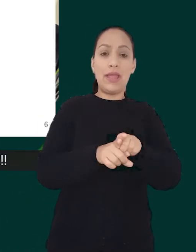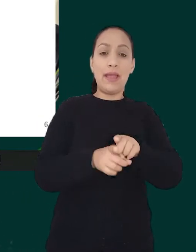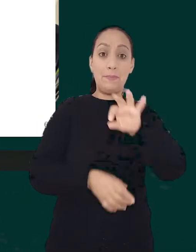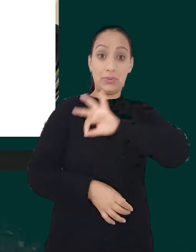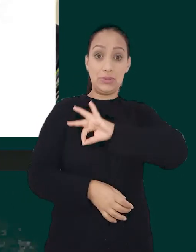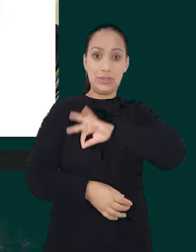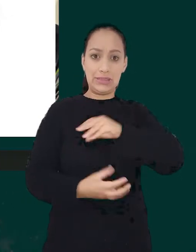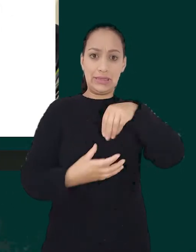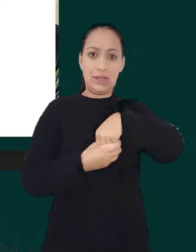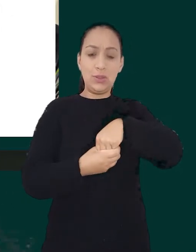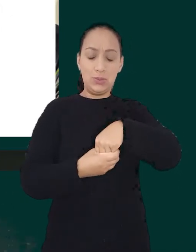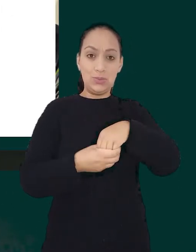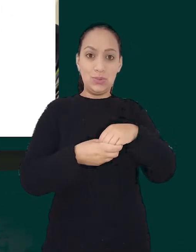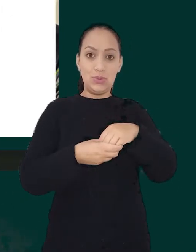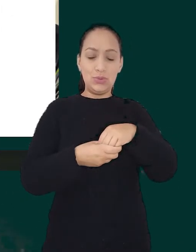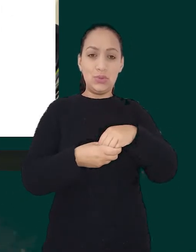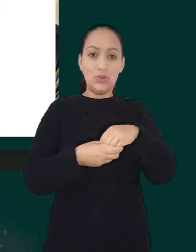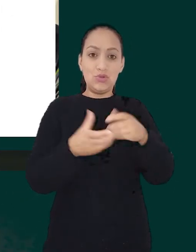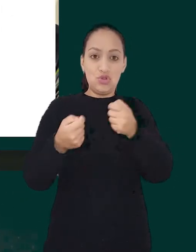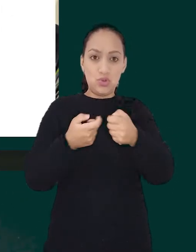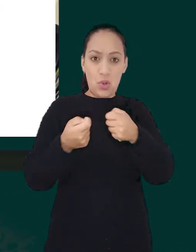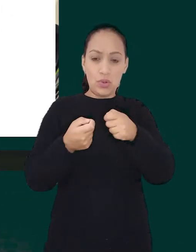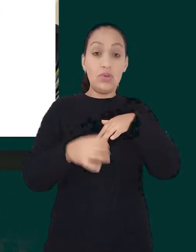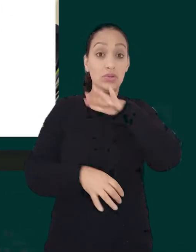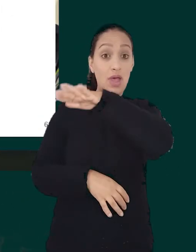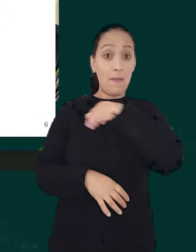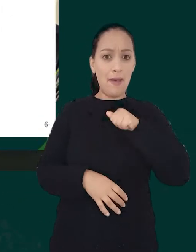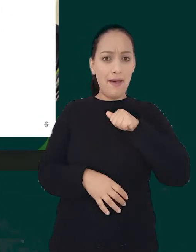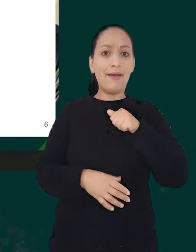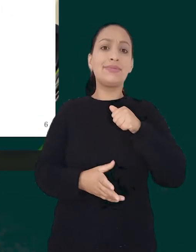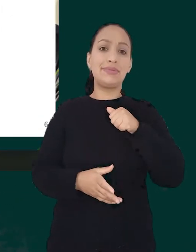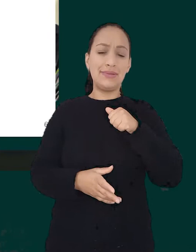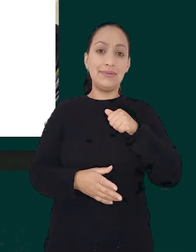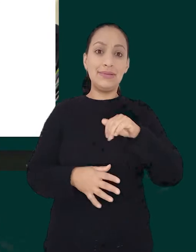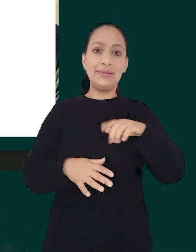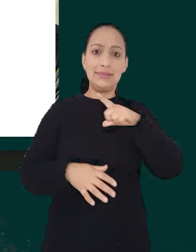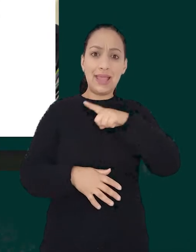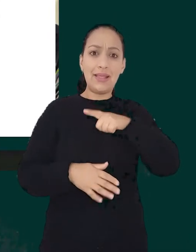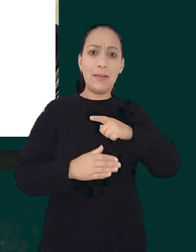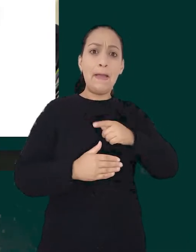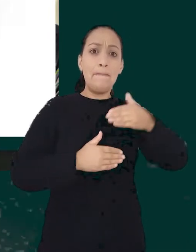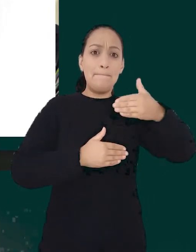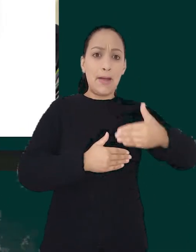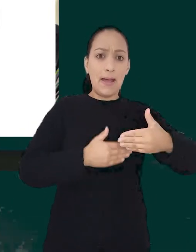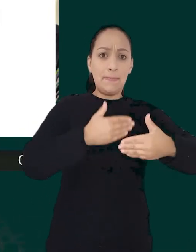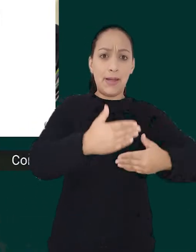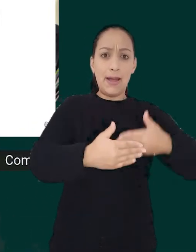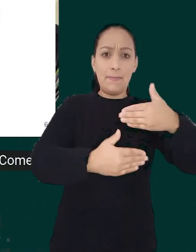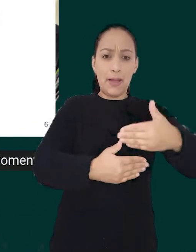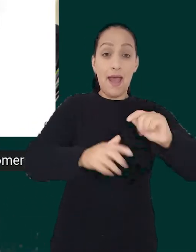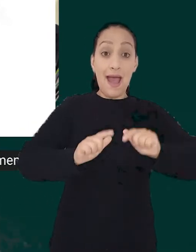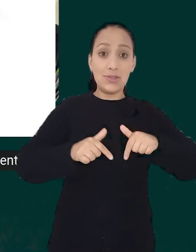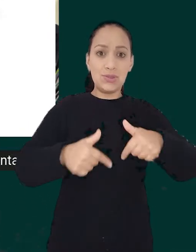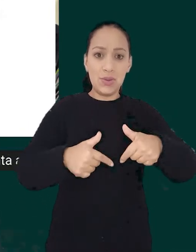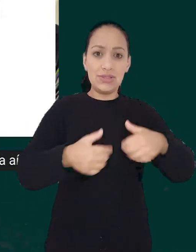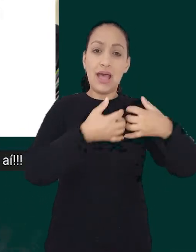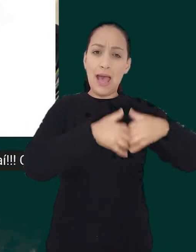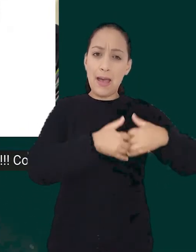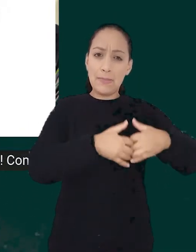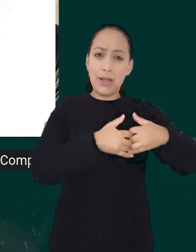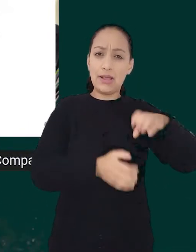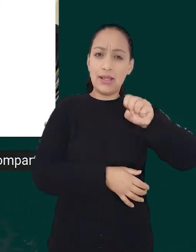dentro do jogo seja chamada, e assim por diante, né? Tu tem uma série de ações que a máquina de estado pode ser,